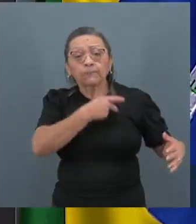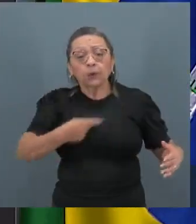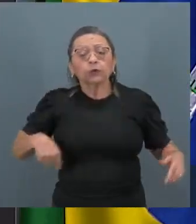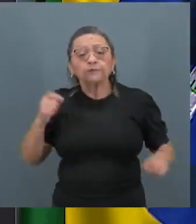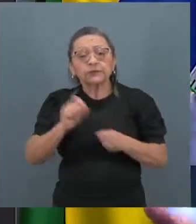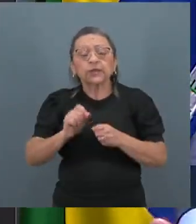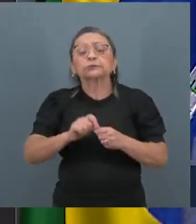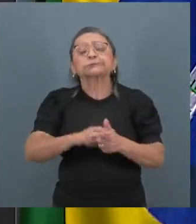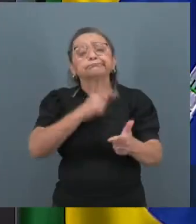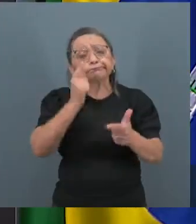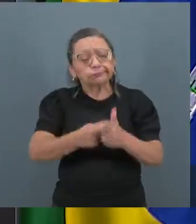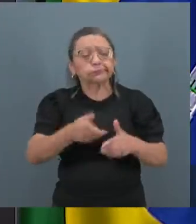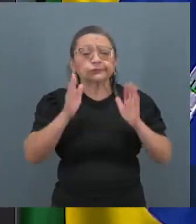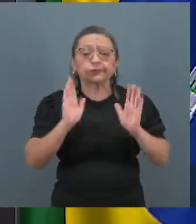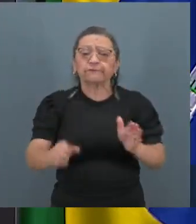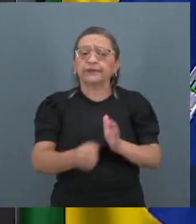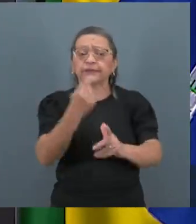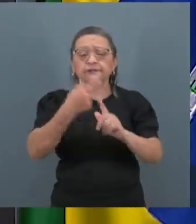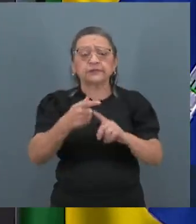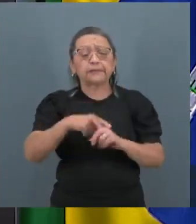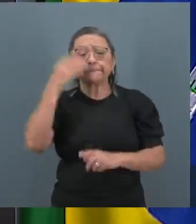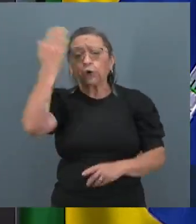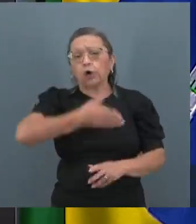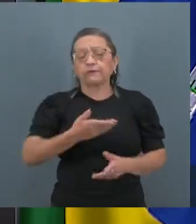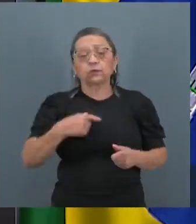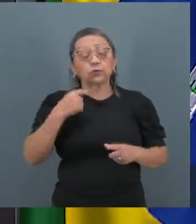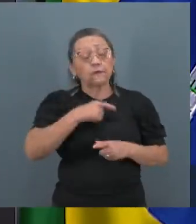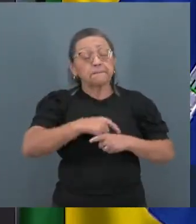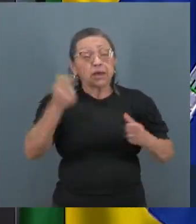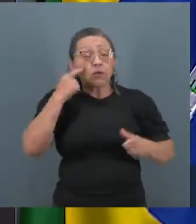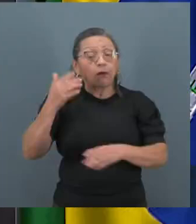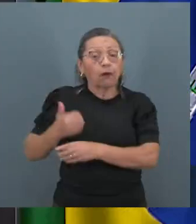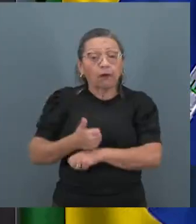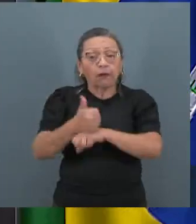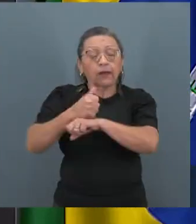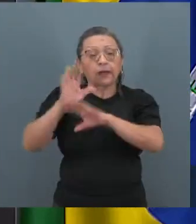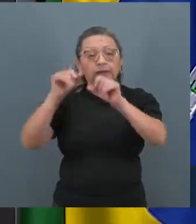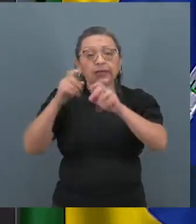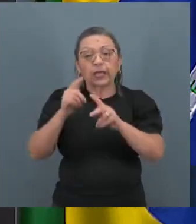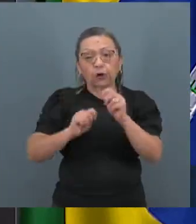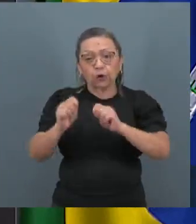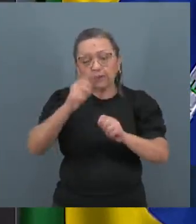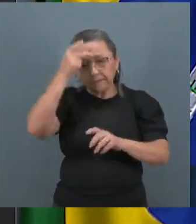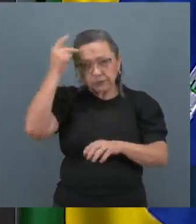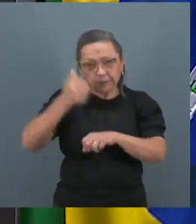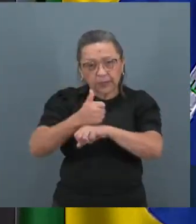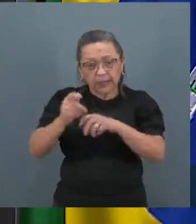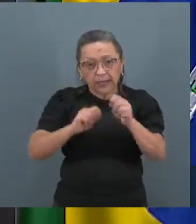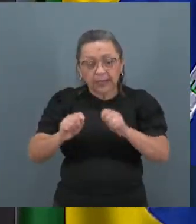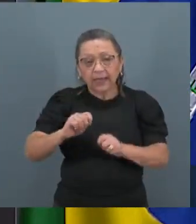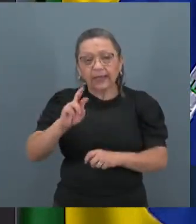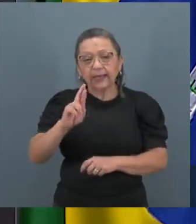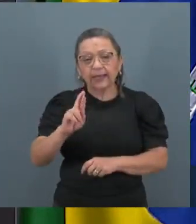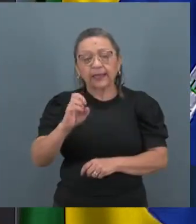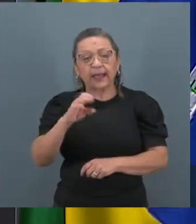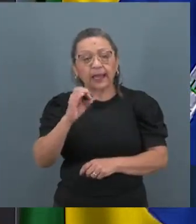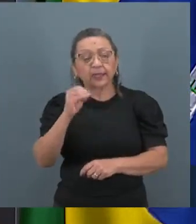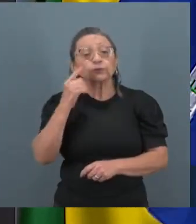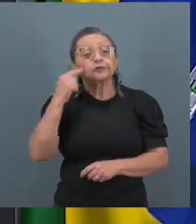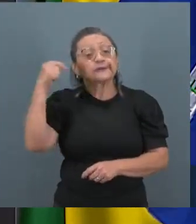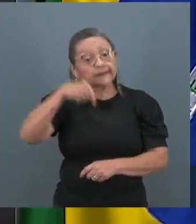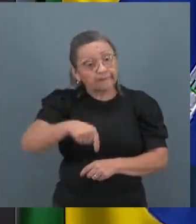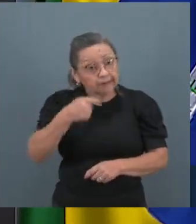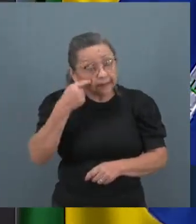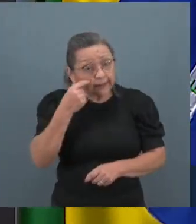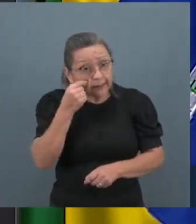fizemos, irrefutáveis. Um dos maiores especialistas no assunto, o economista Ricardo Gazel, que teve aqui, senador Sérgio